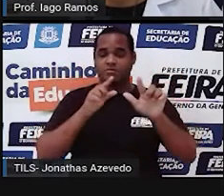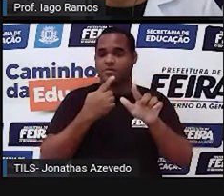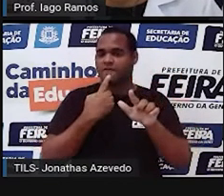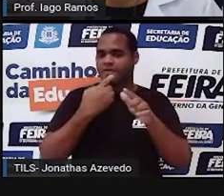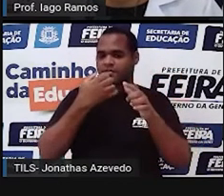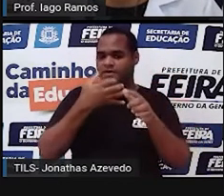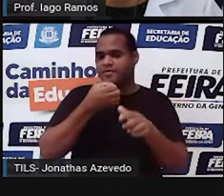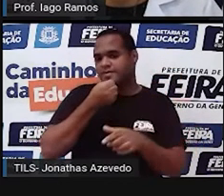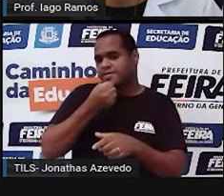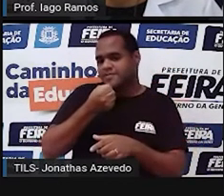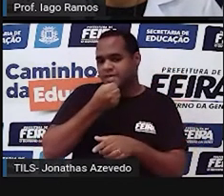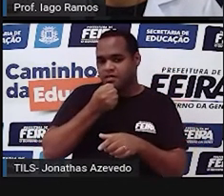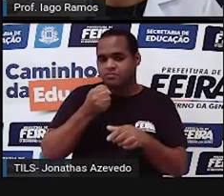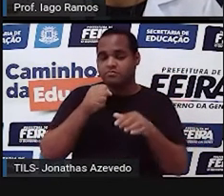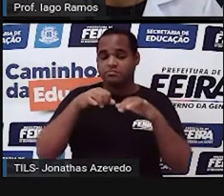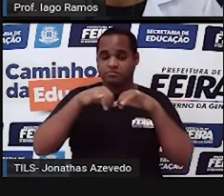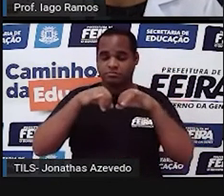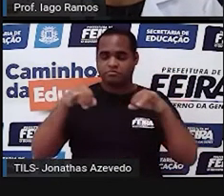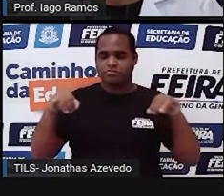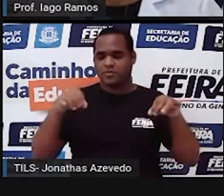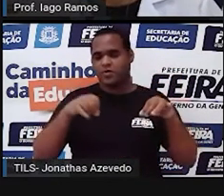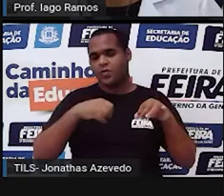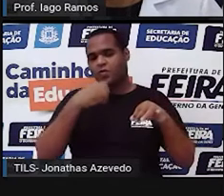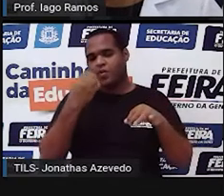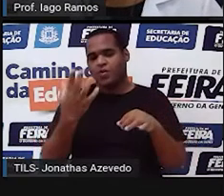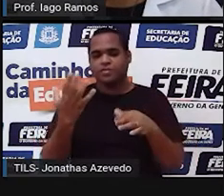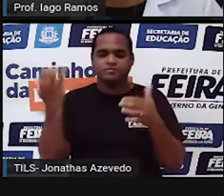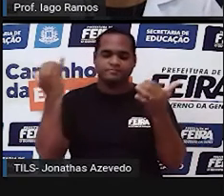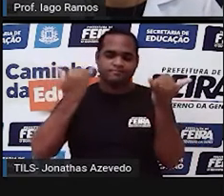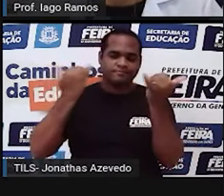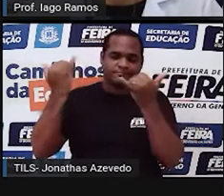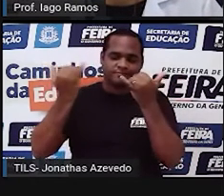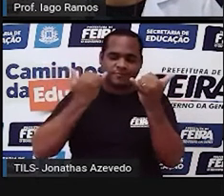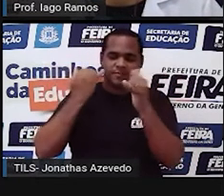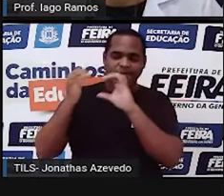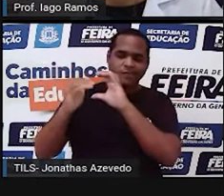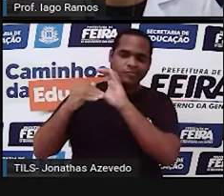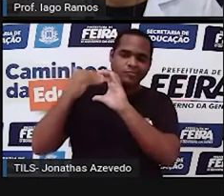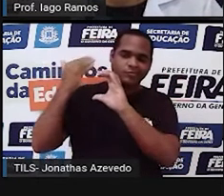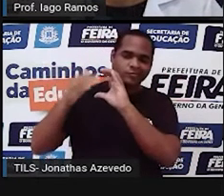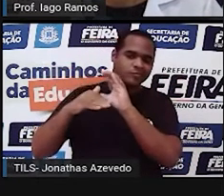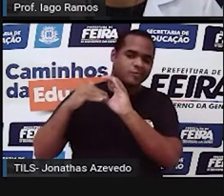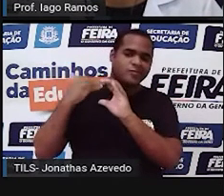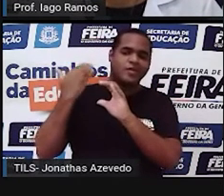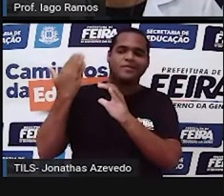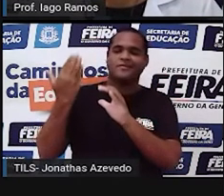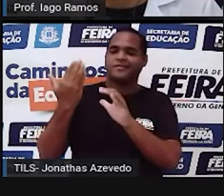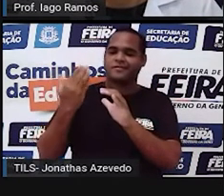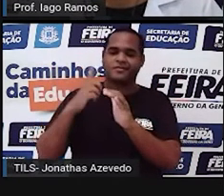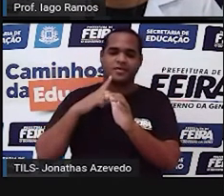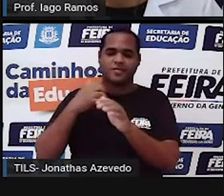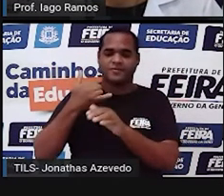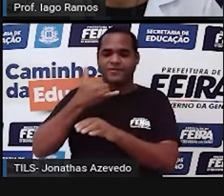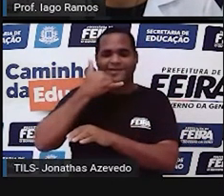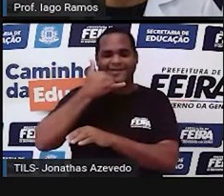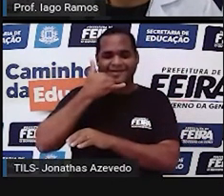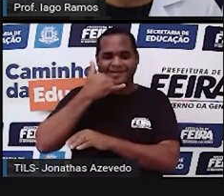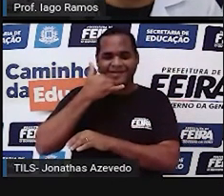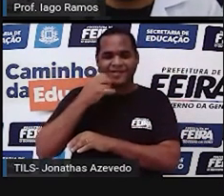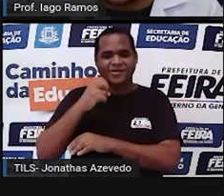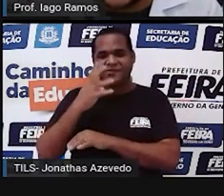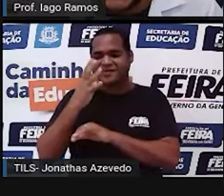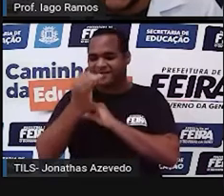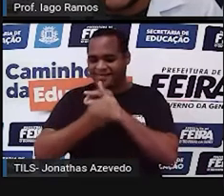noticiários televisivos, né? Ou informações que a gente receba. Via mensagens no celular,